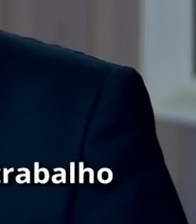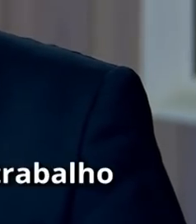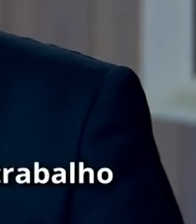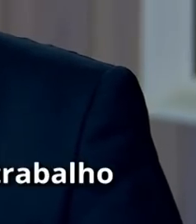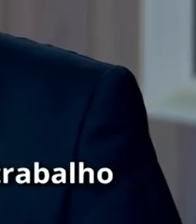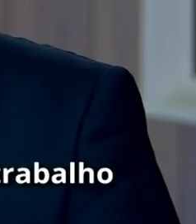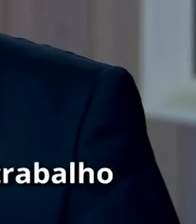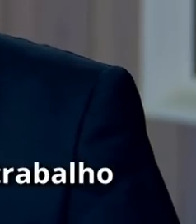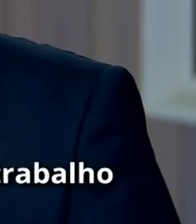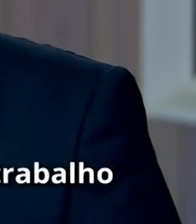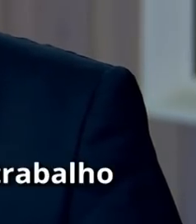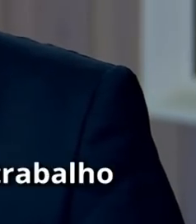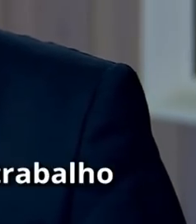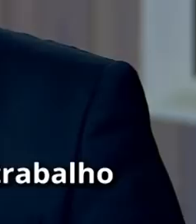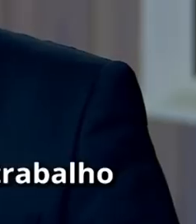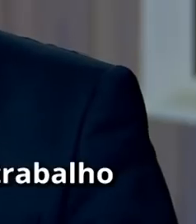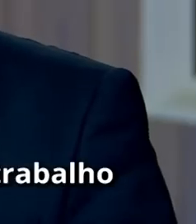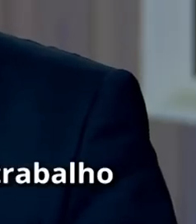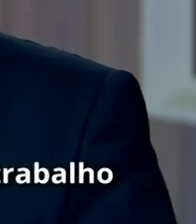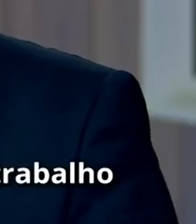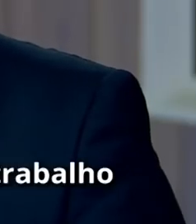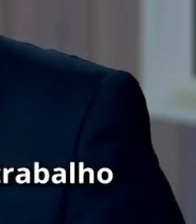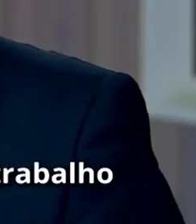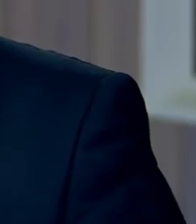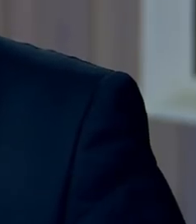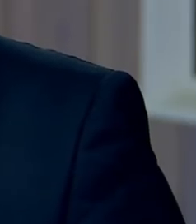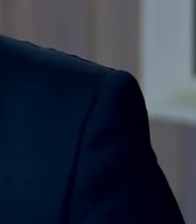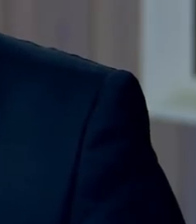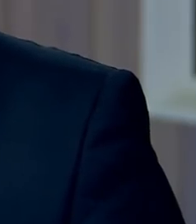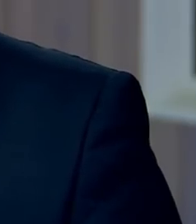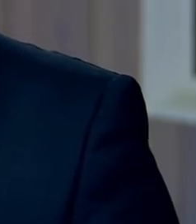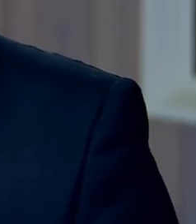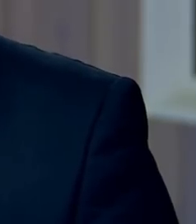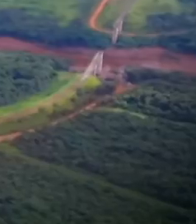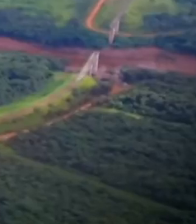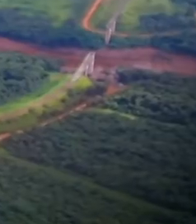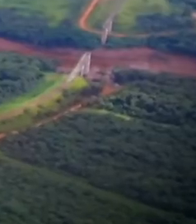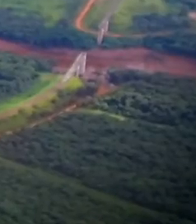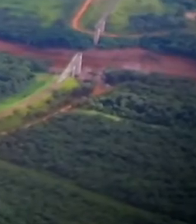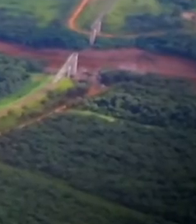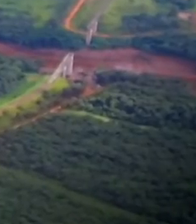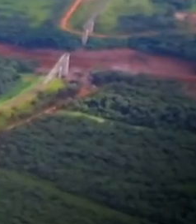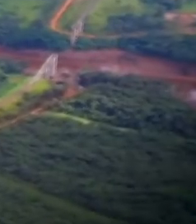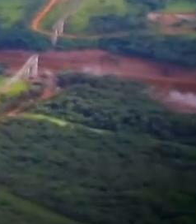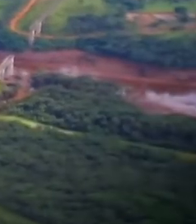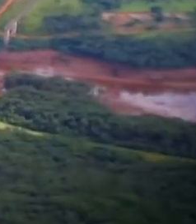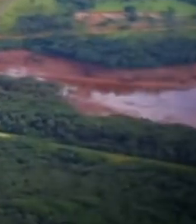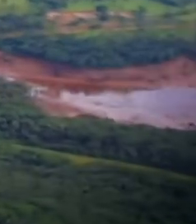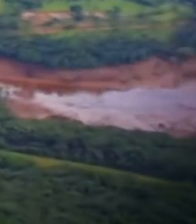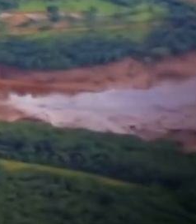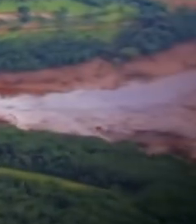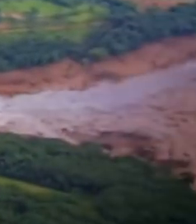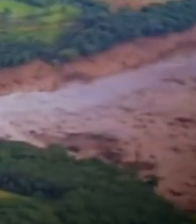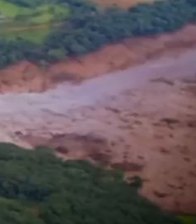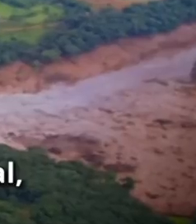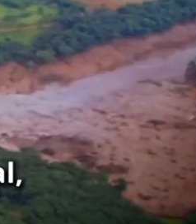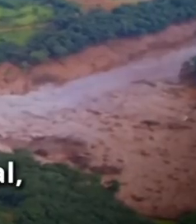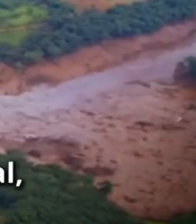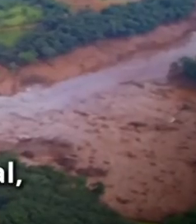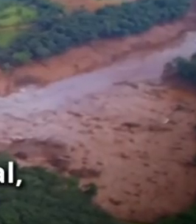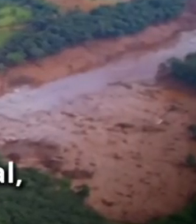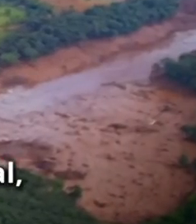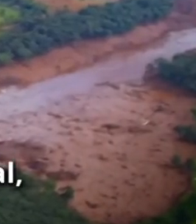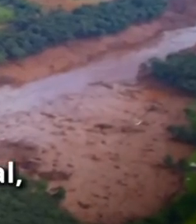o governo estabeleceu também um grupo de trabalho que vai fazer a atualização da Lei de Segurança de Barragens.